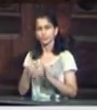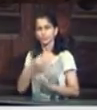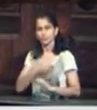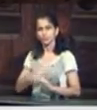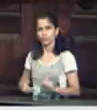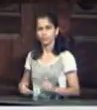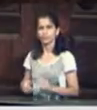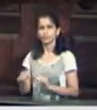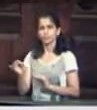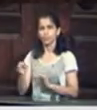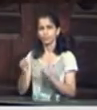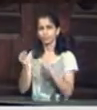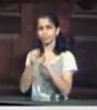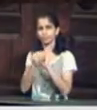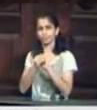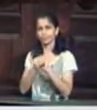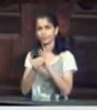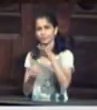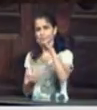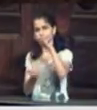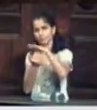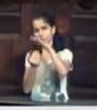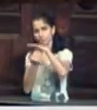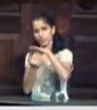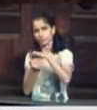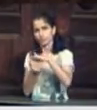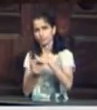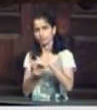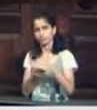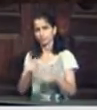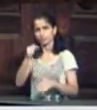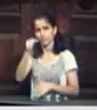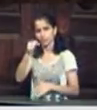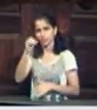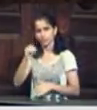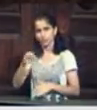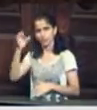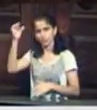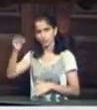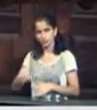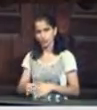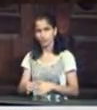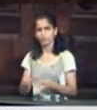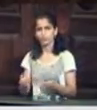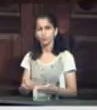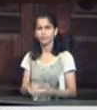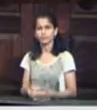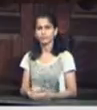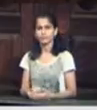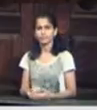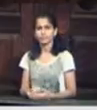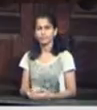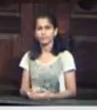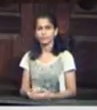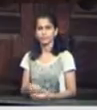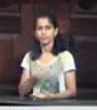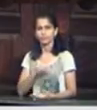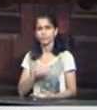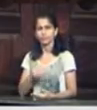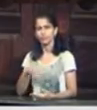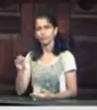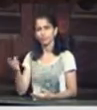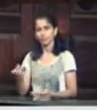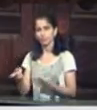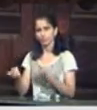que estabelece o limite máximo de 70% do aumento da